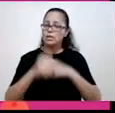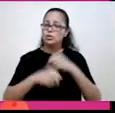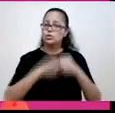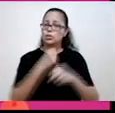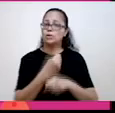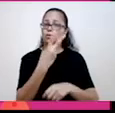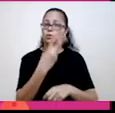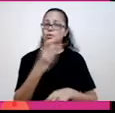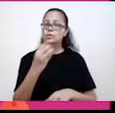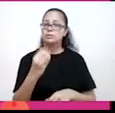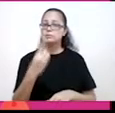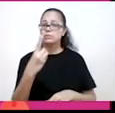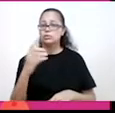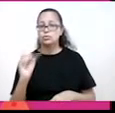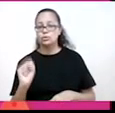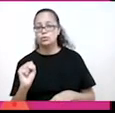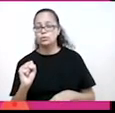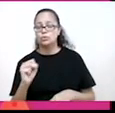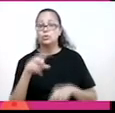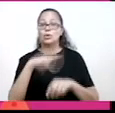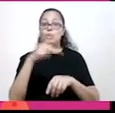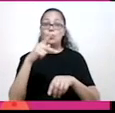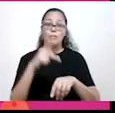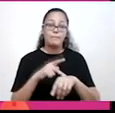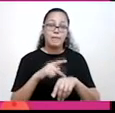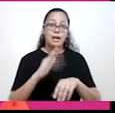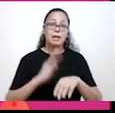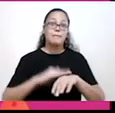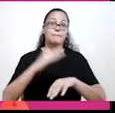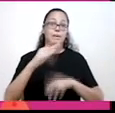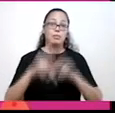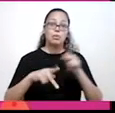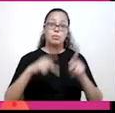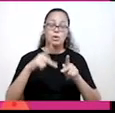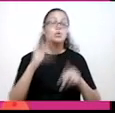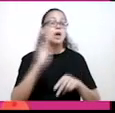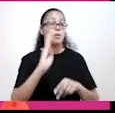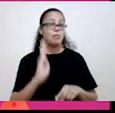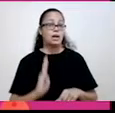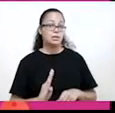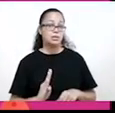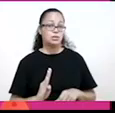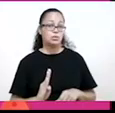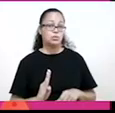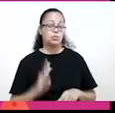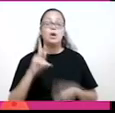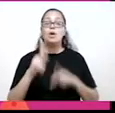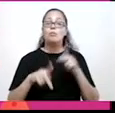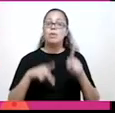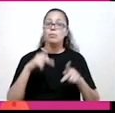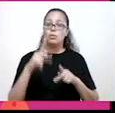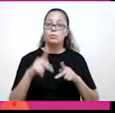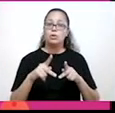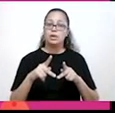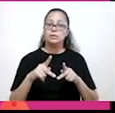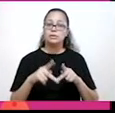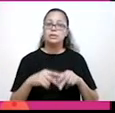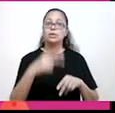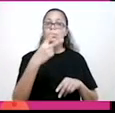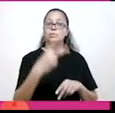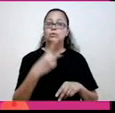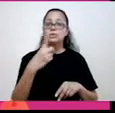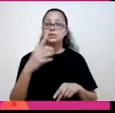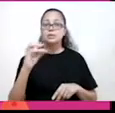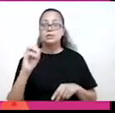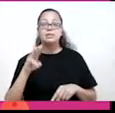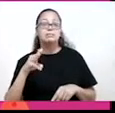2018. O país mais populoso da América Latina é o Brasil, certo? Com uma população absoluta aí de 210